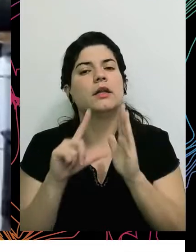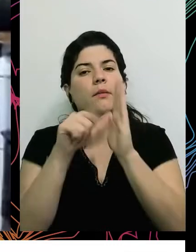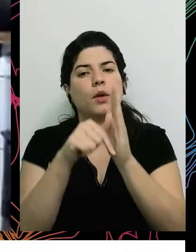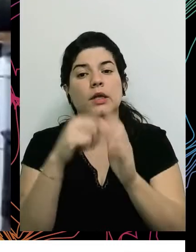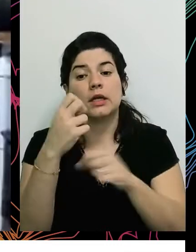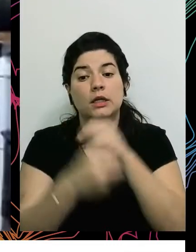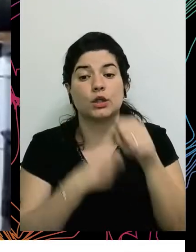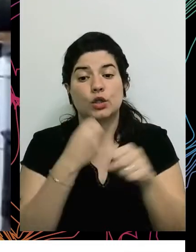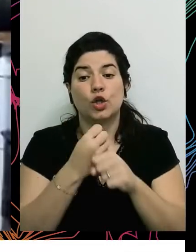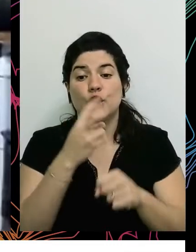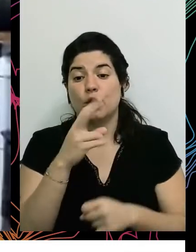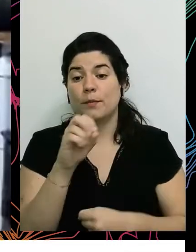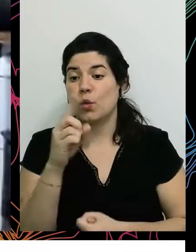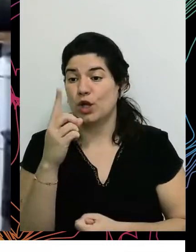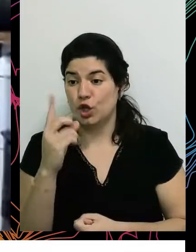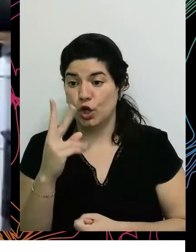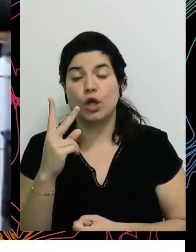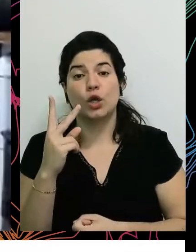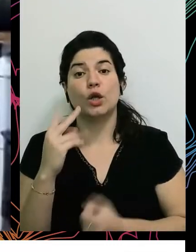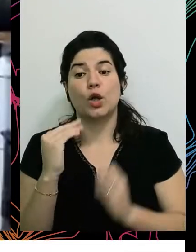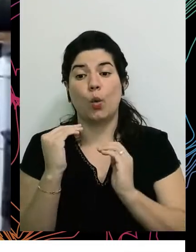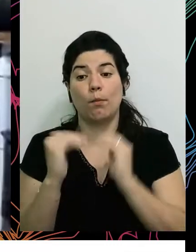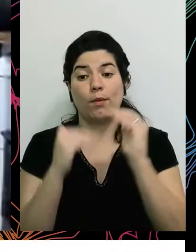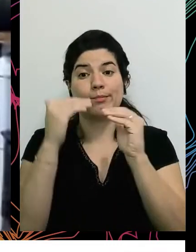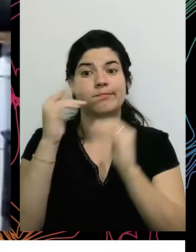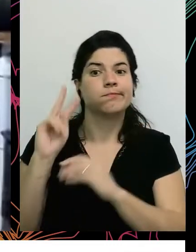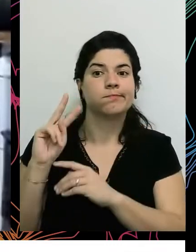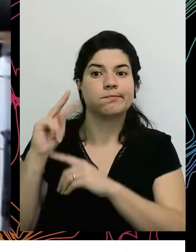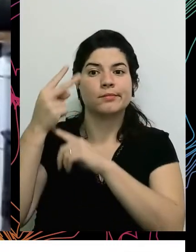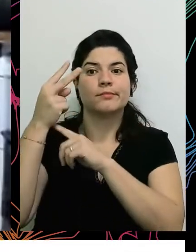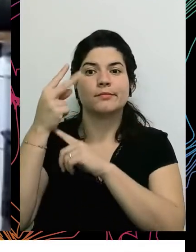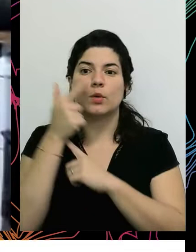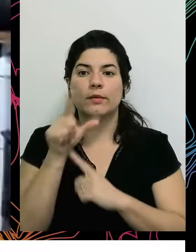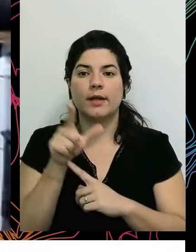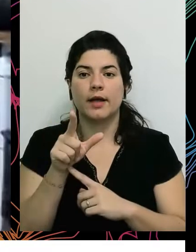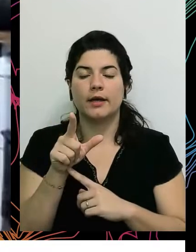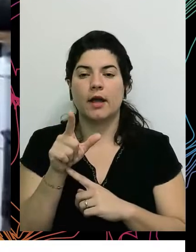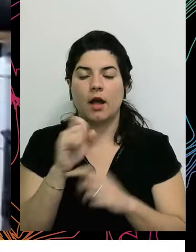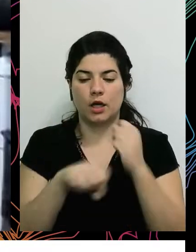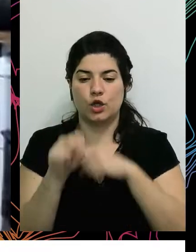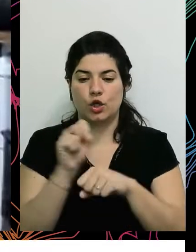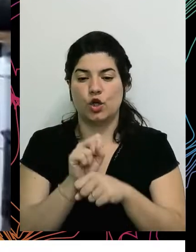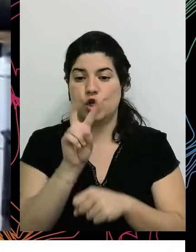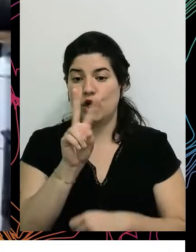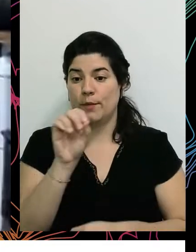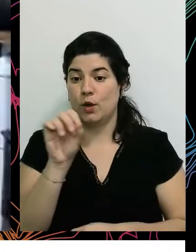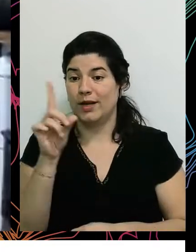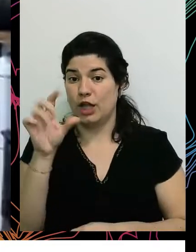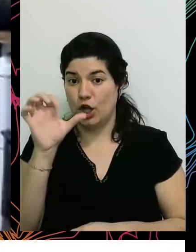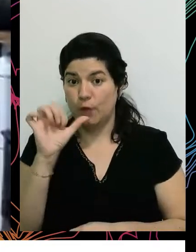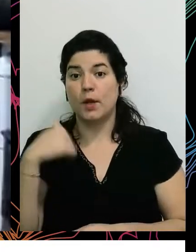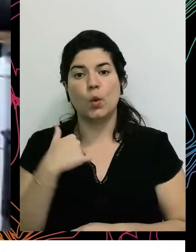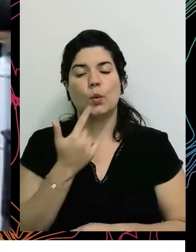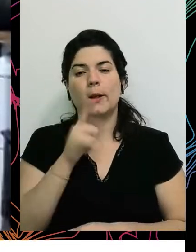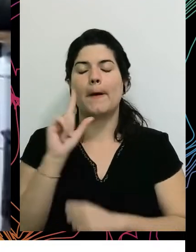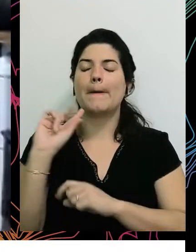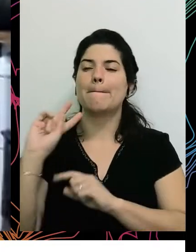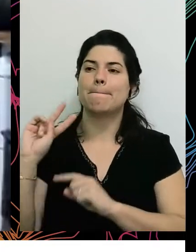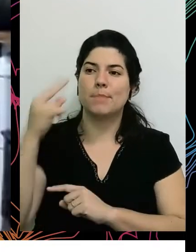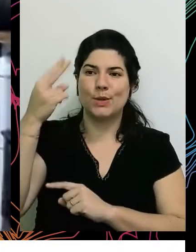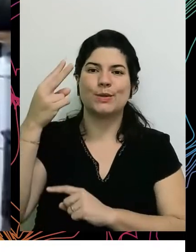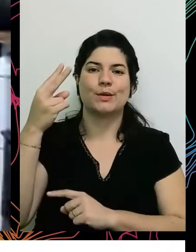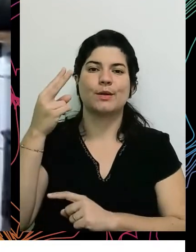2012, eu fui promovida a imediato. Né, em 2019, eu fui promovida a comandante, OIM